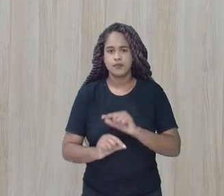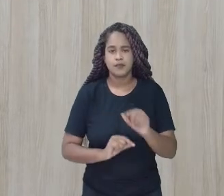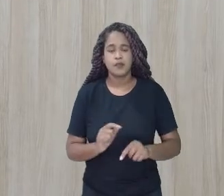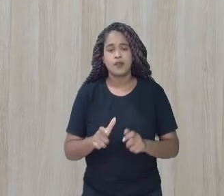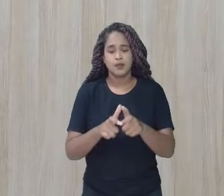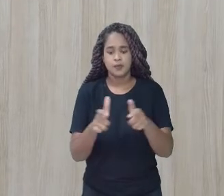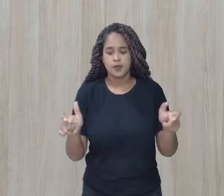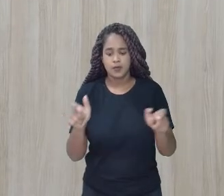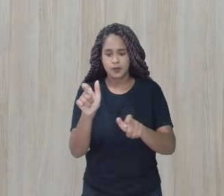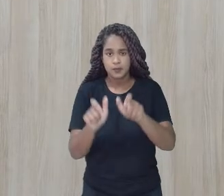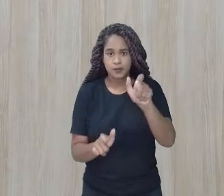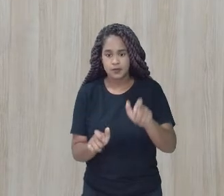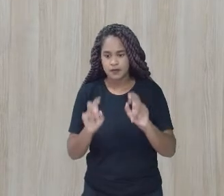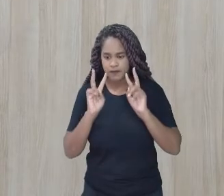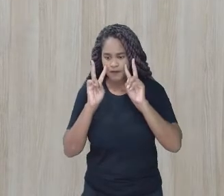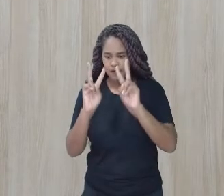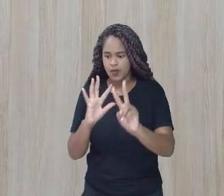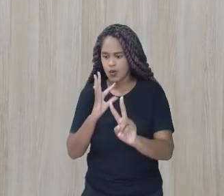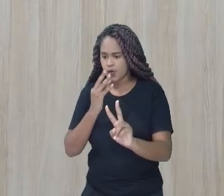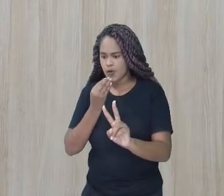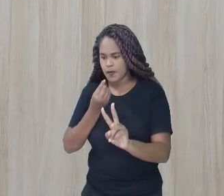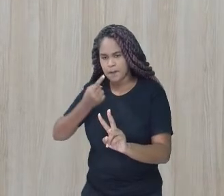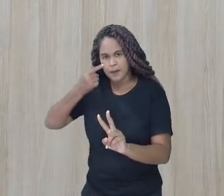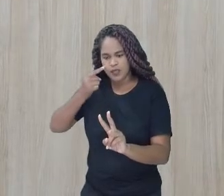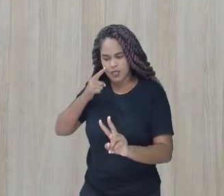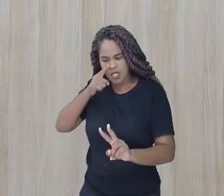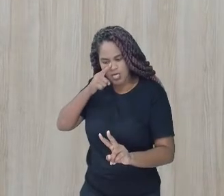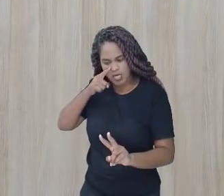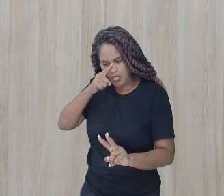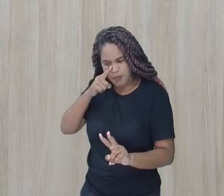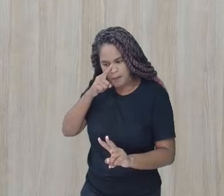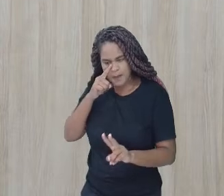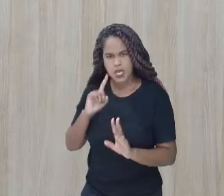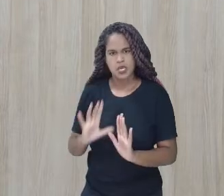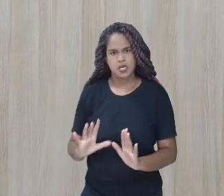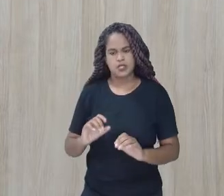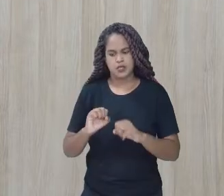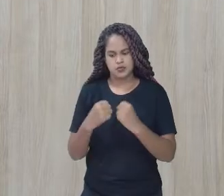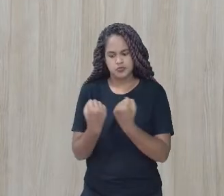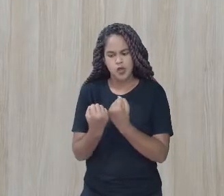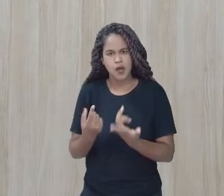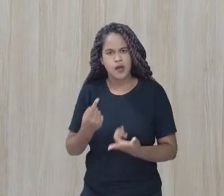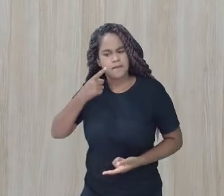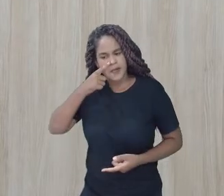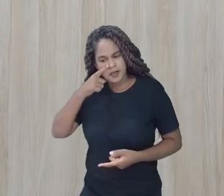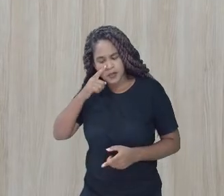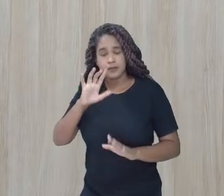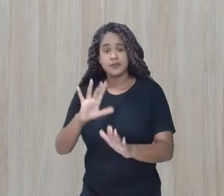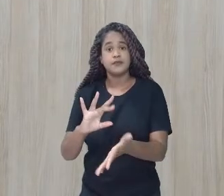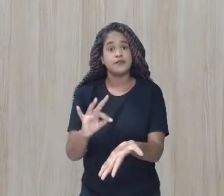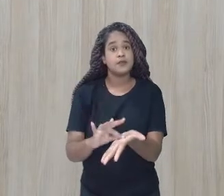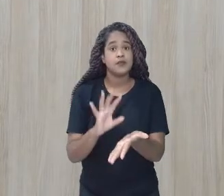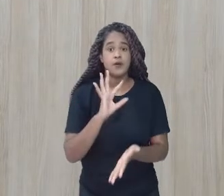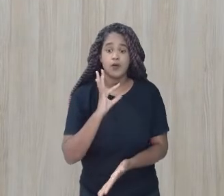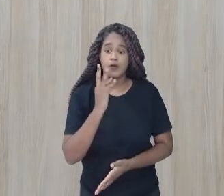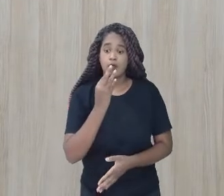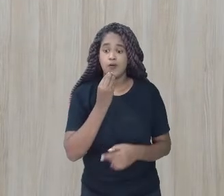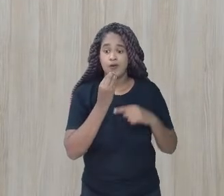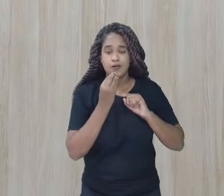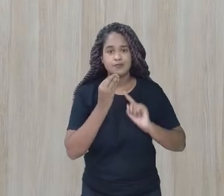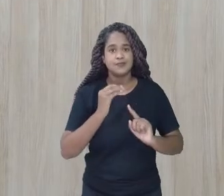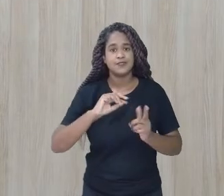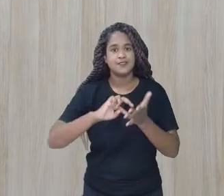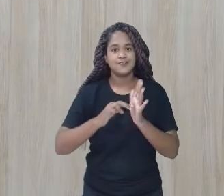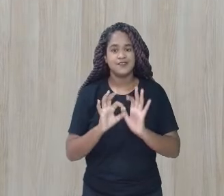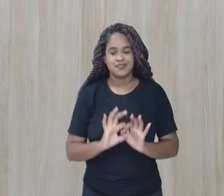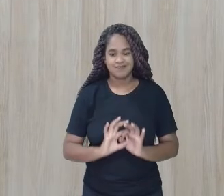com olhares de perigo, né? Como se ele oferecesse um perigo iminente para a sociedade, quando, na verdade, o conhecimento é